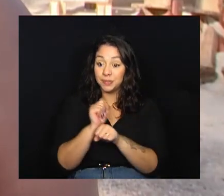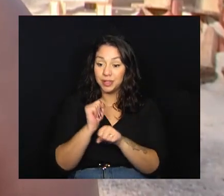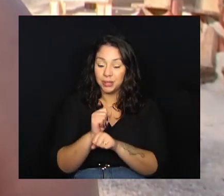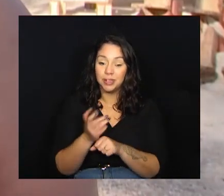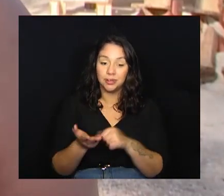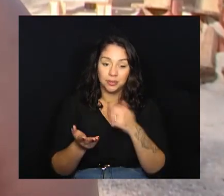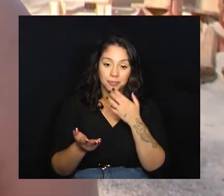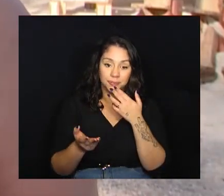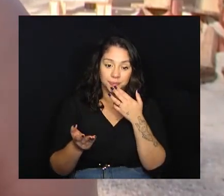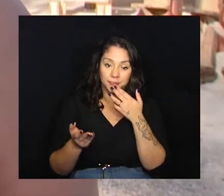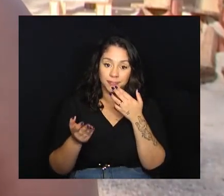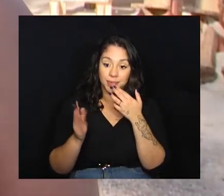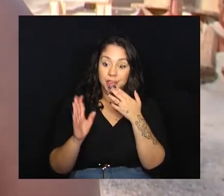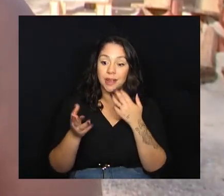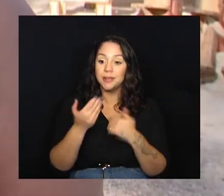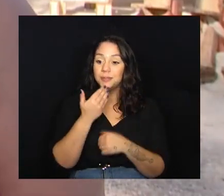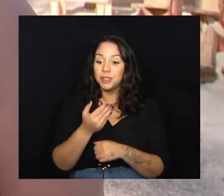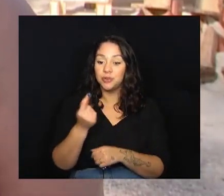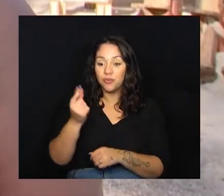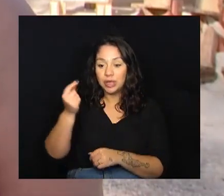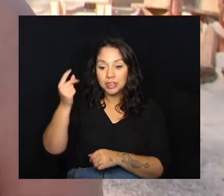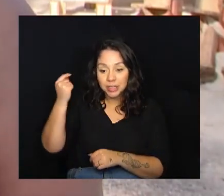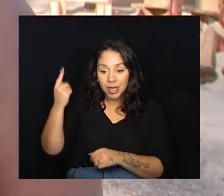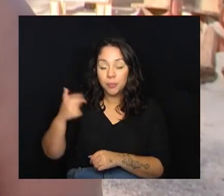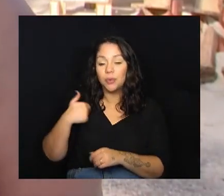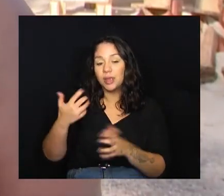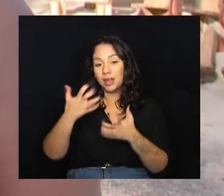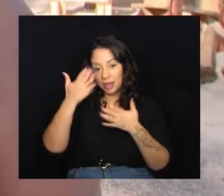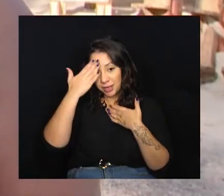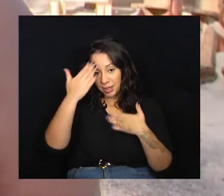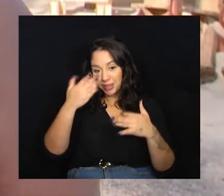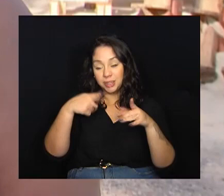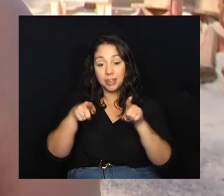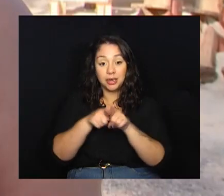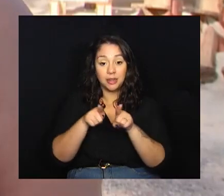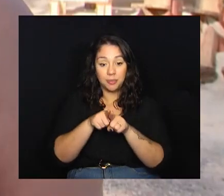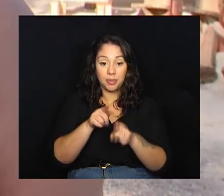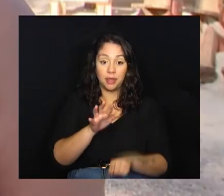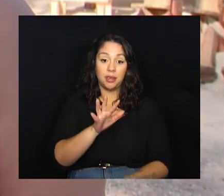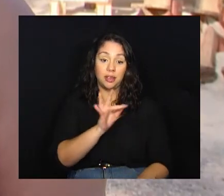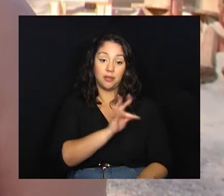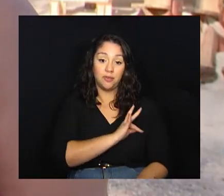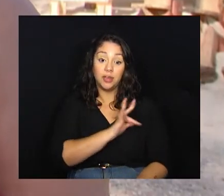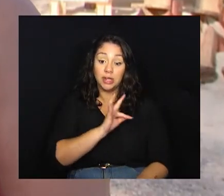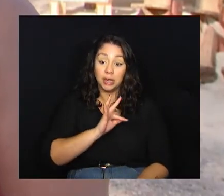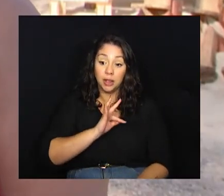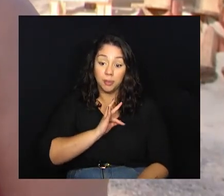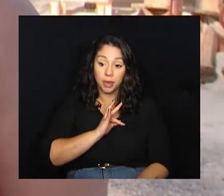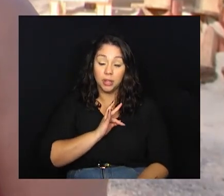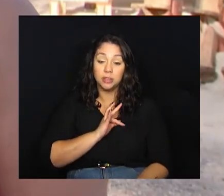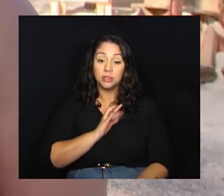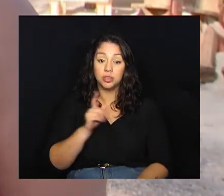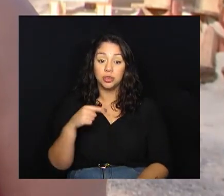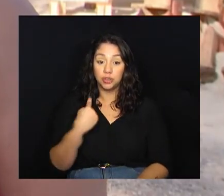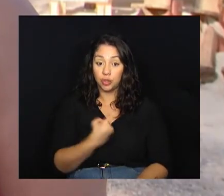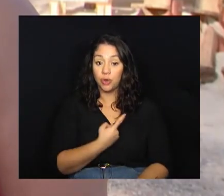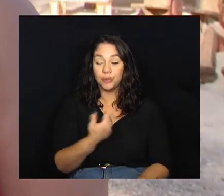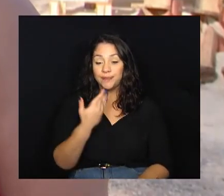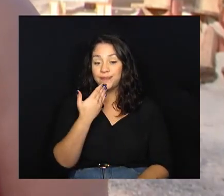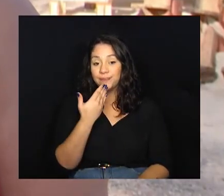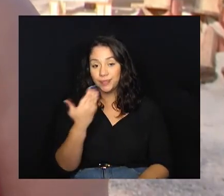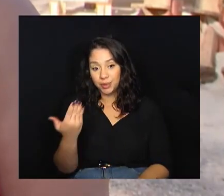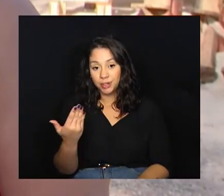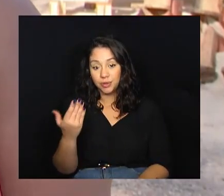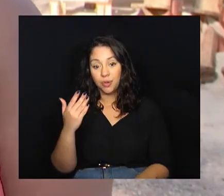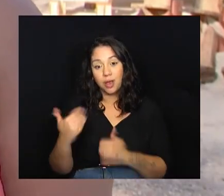esse pedido faz tempo Quero Agradecer até o o Bispo Fernando Mendes que a gente né pediu para